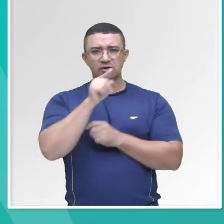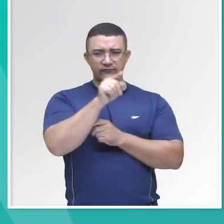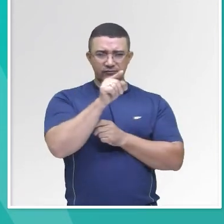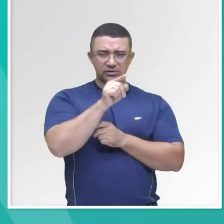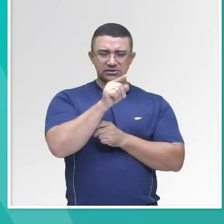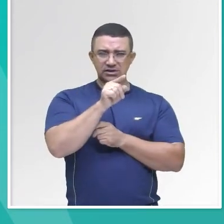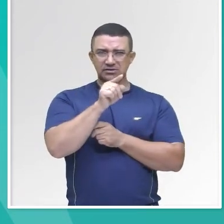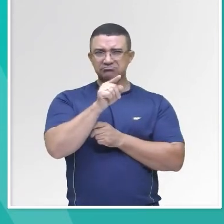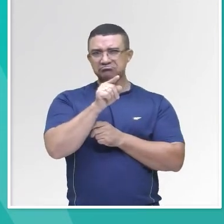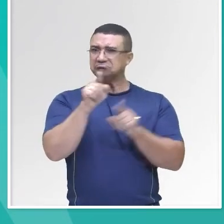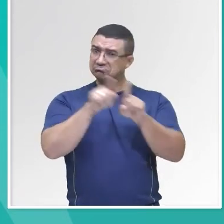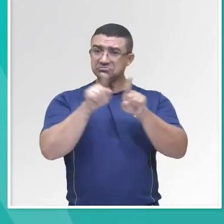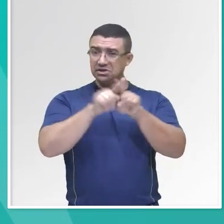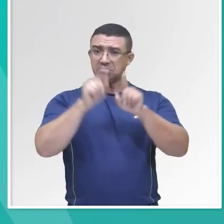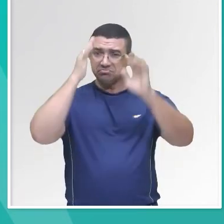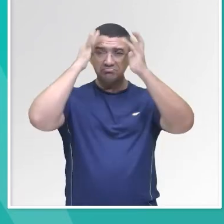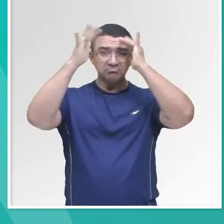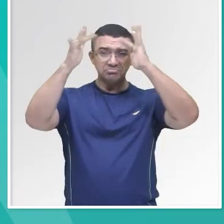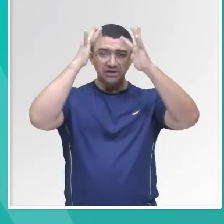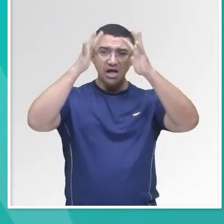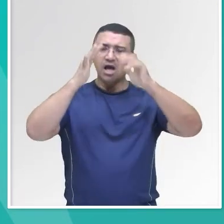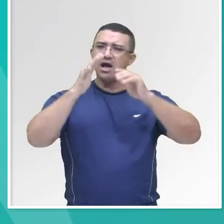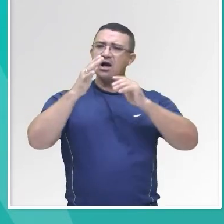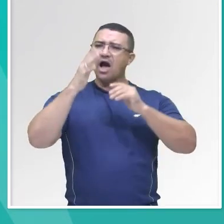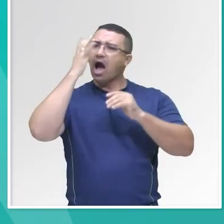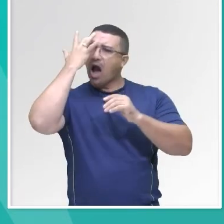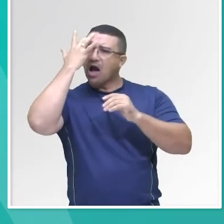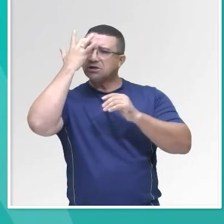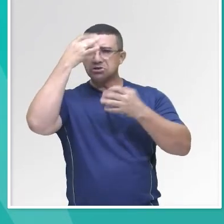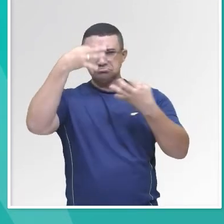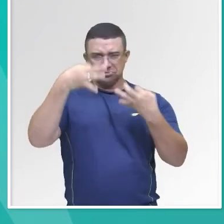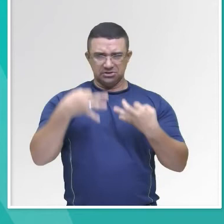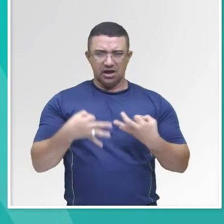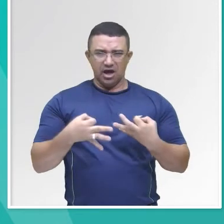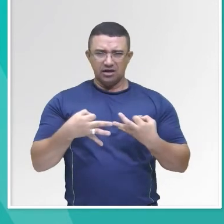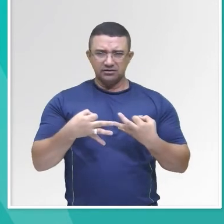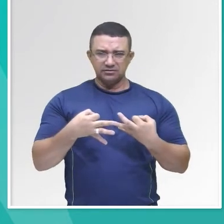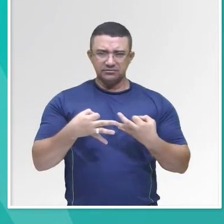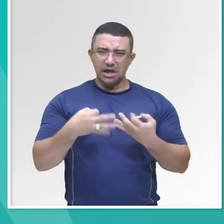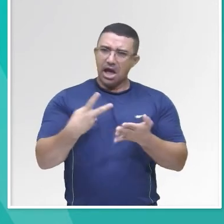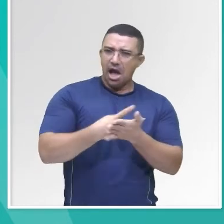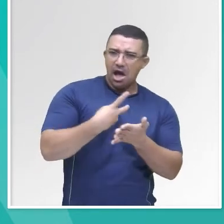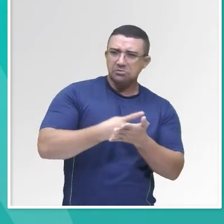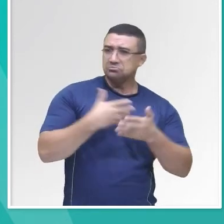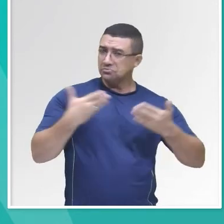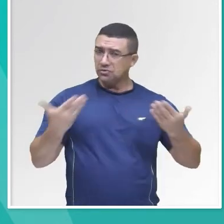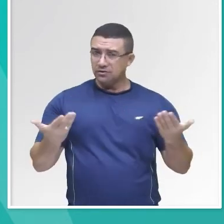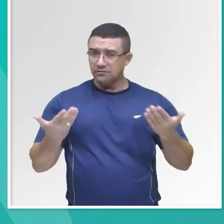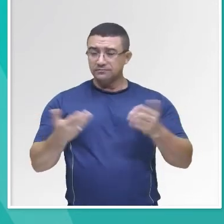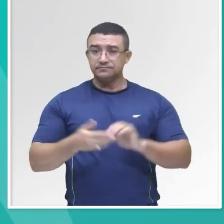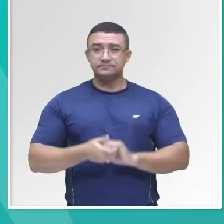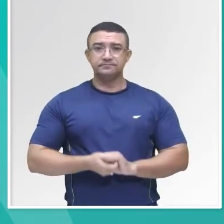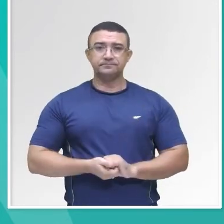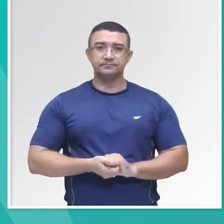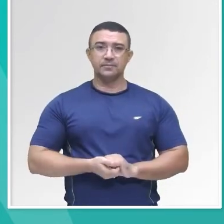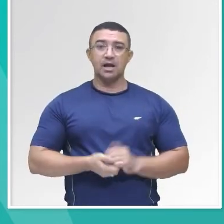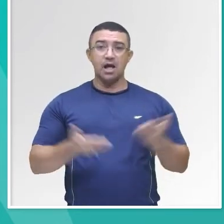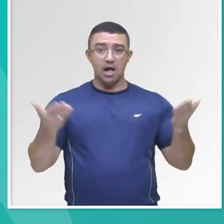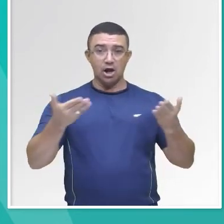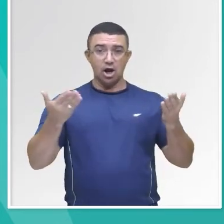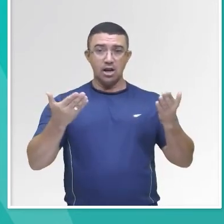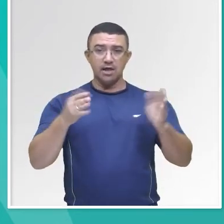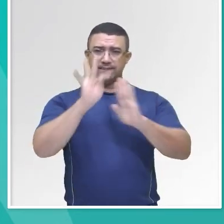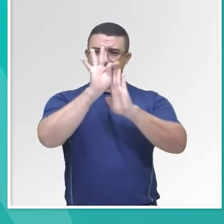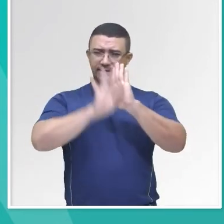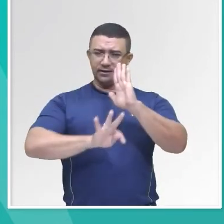você a refletir também. Você acha que isso está correto? Né? Então, vamos lá agora para o